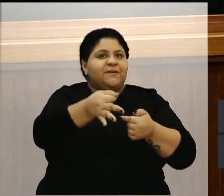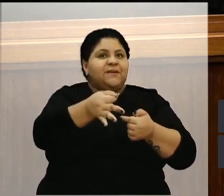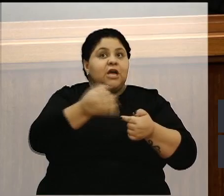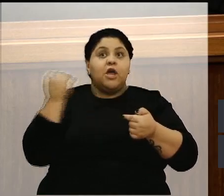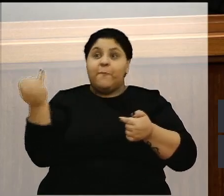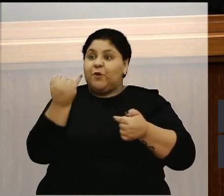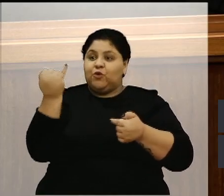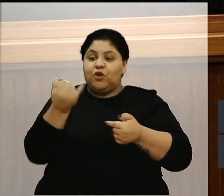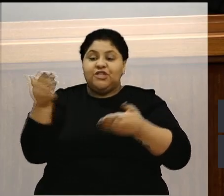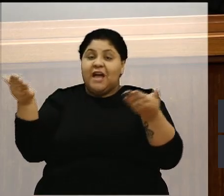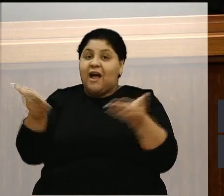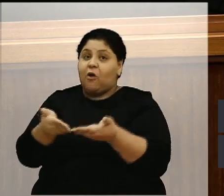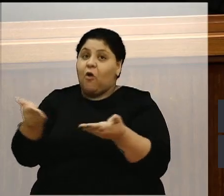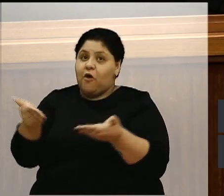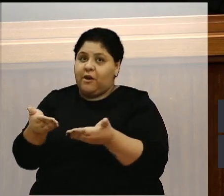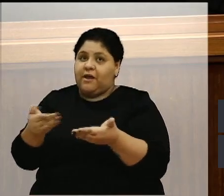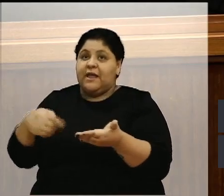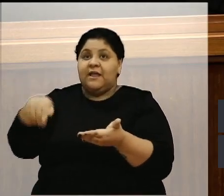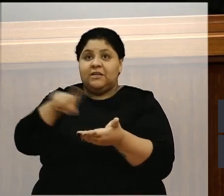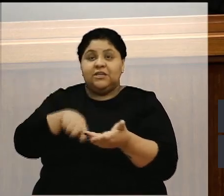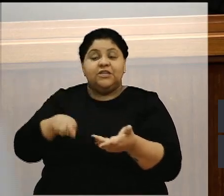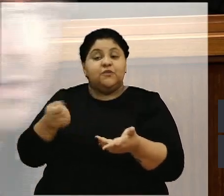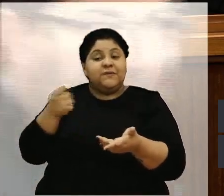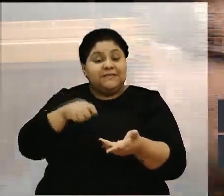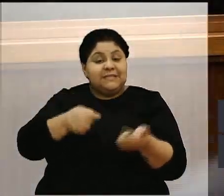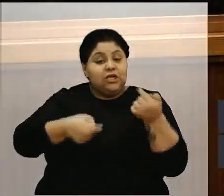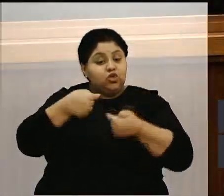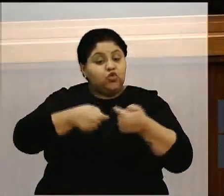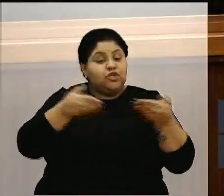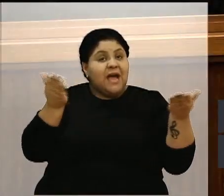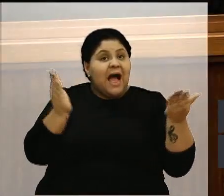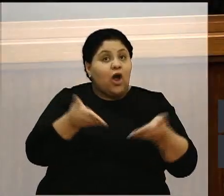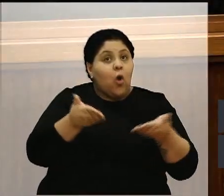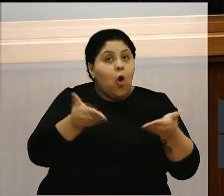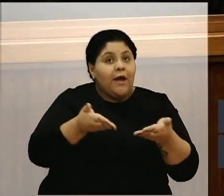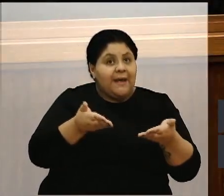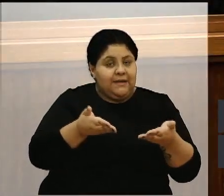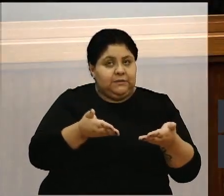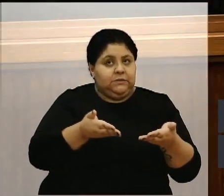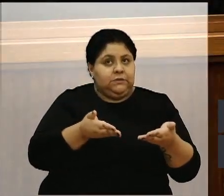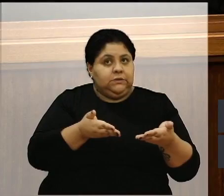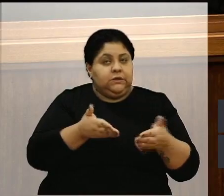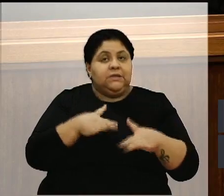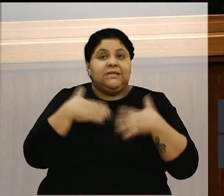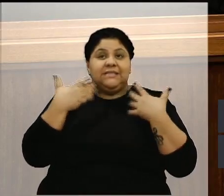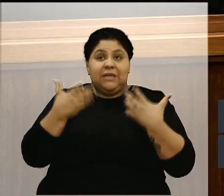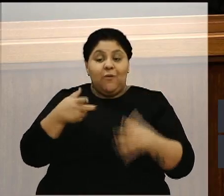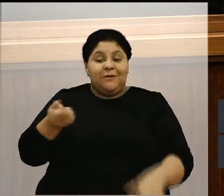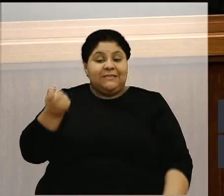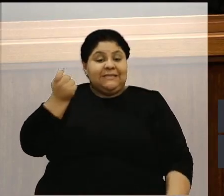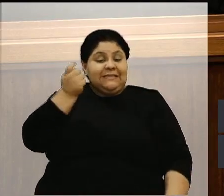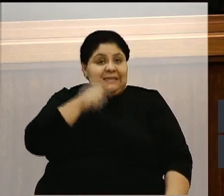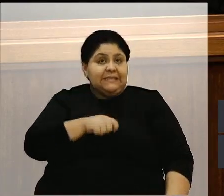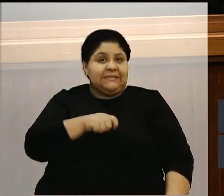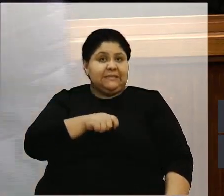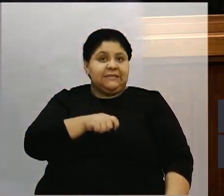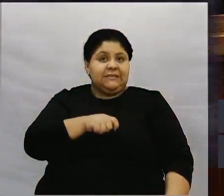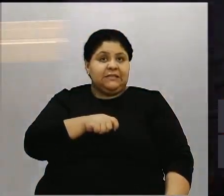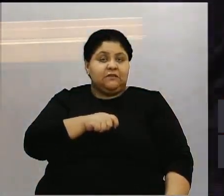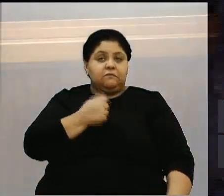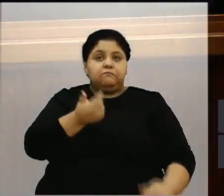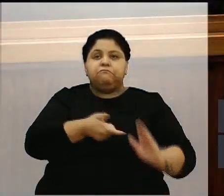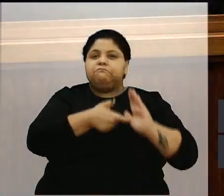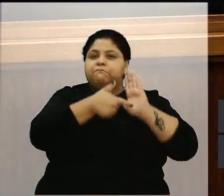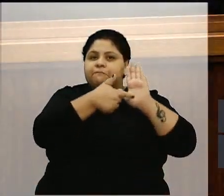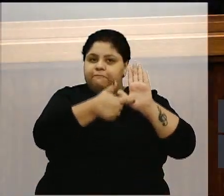importante para o presente, que a gente precisa debater agora, precisa debater hoje. Então, essa necessidade nos mostra que a